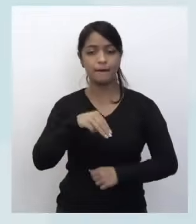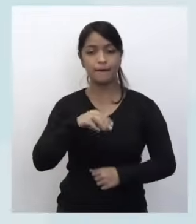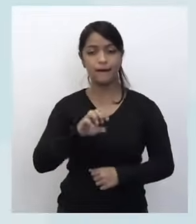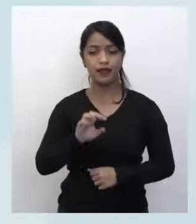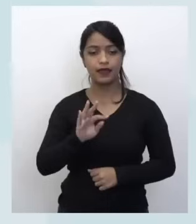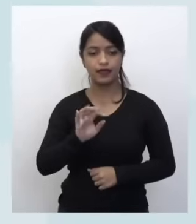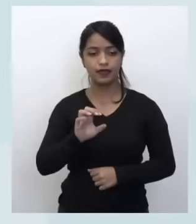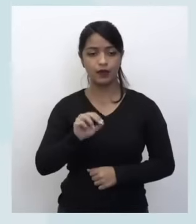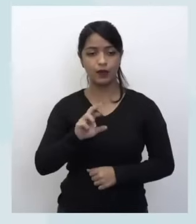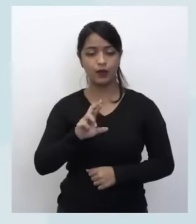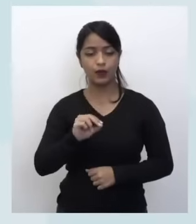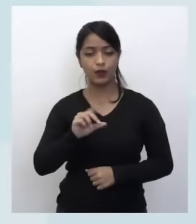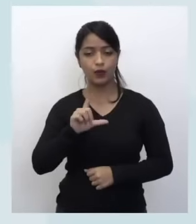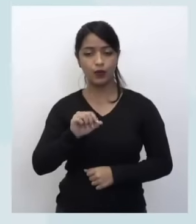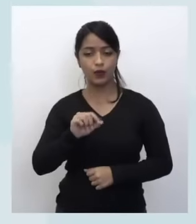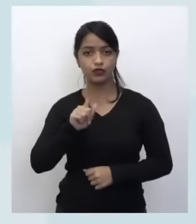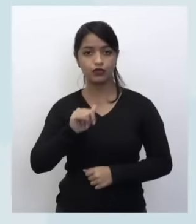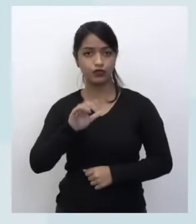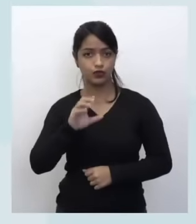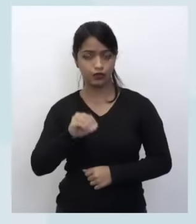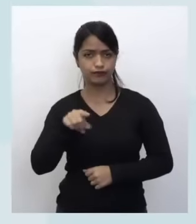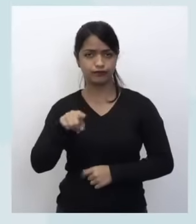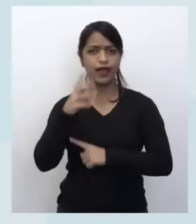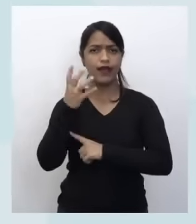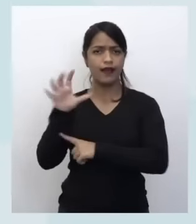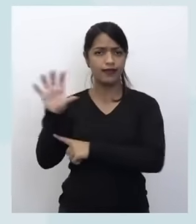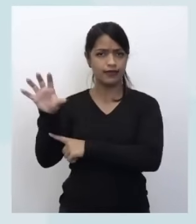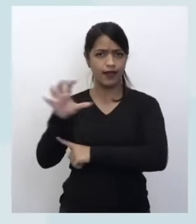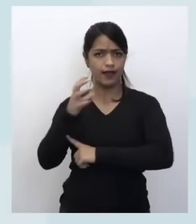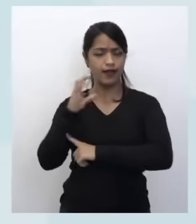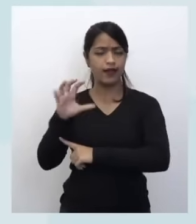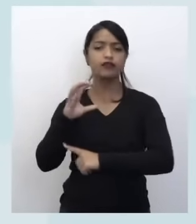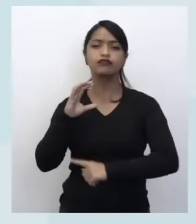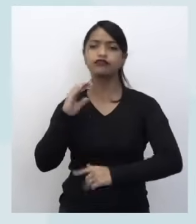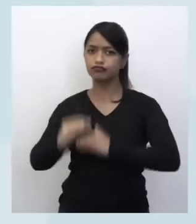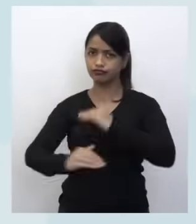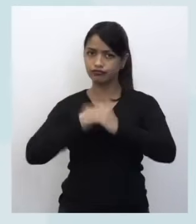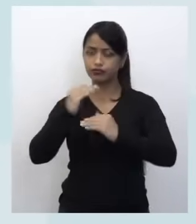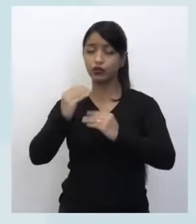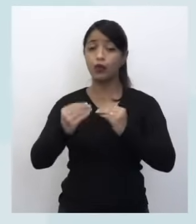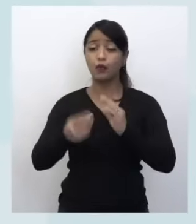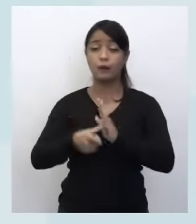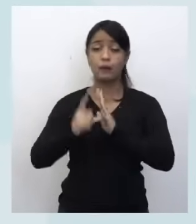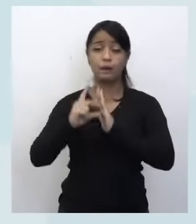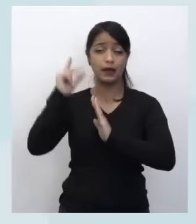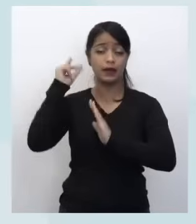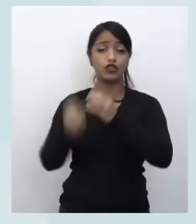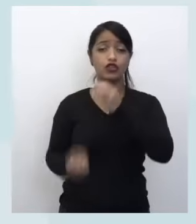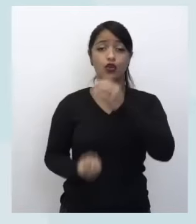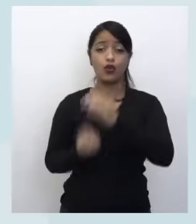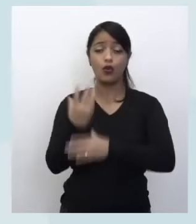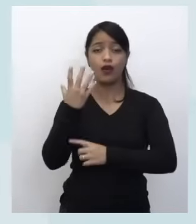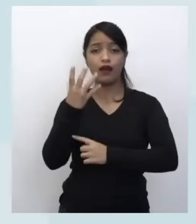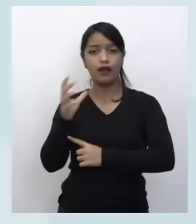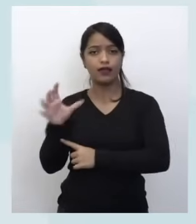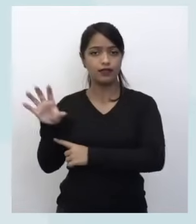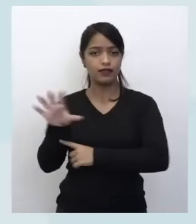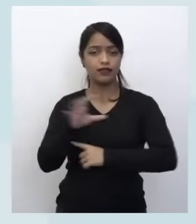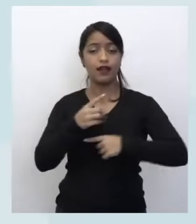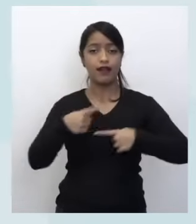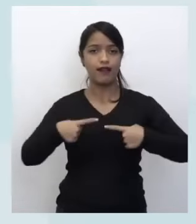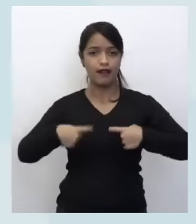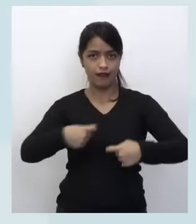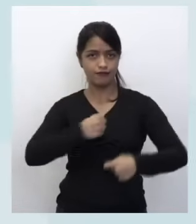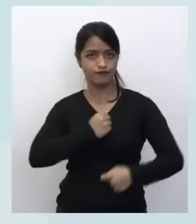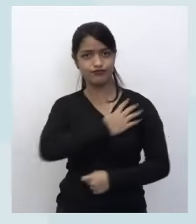radar meteorológico foi aprimorado com o desenvolvimento do radar militar, então nós falamos do radar militar, né? Principalmente